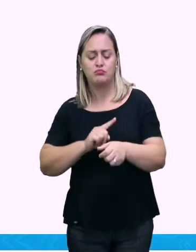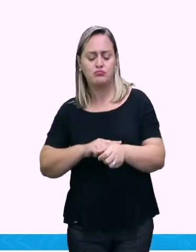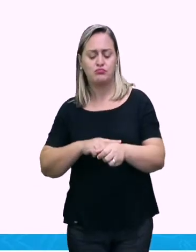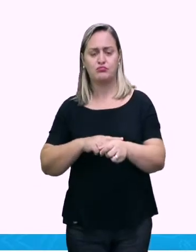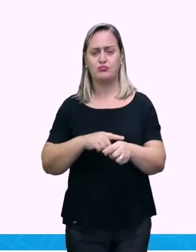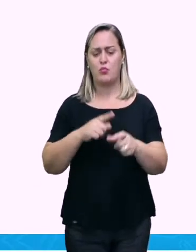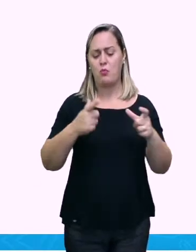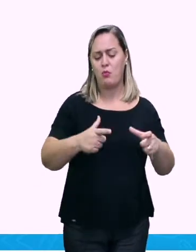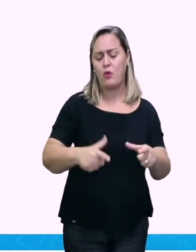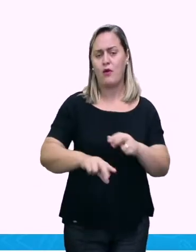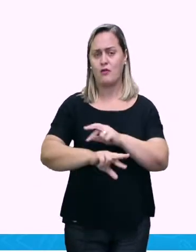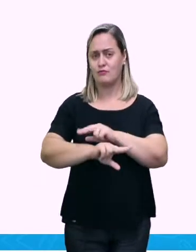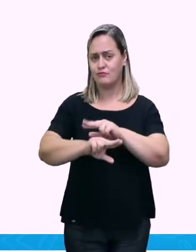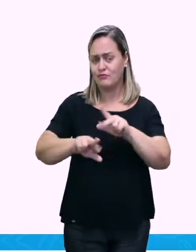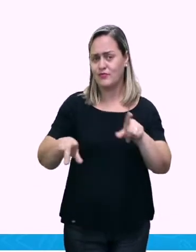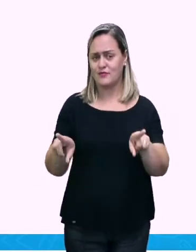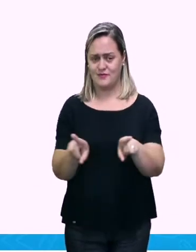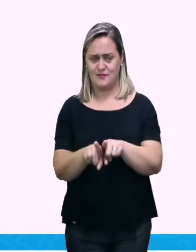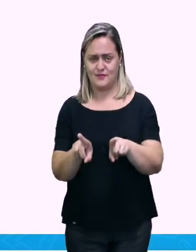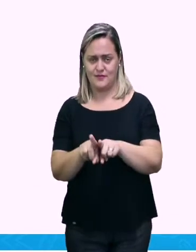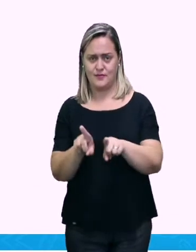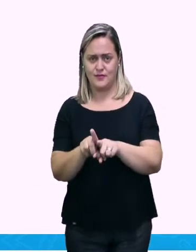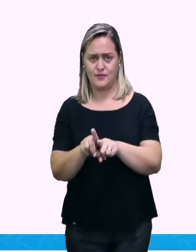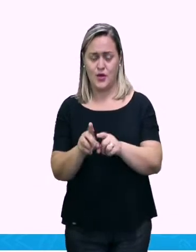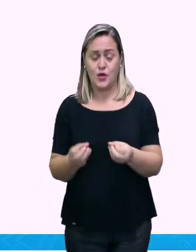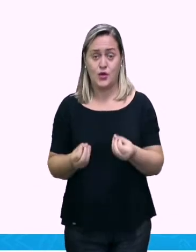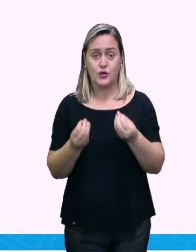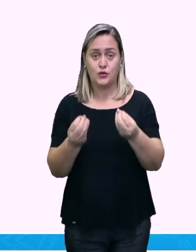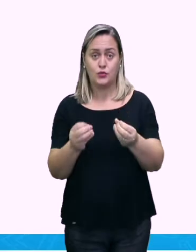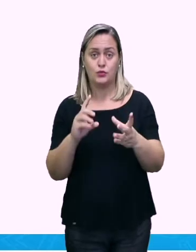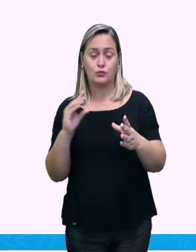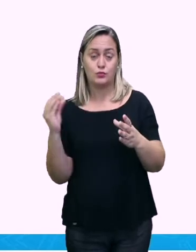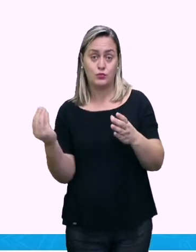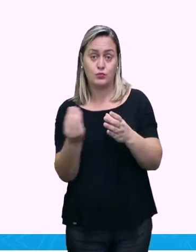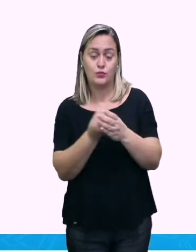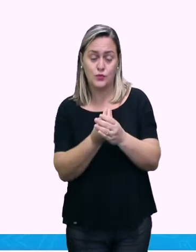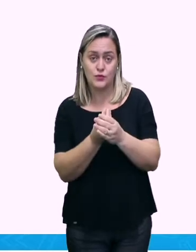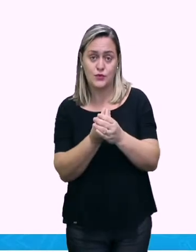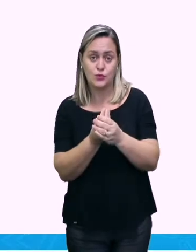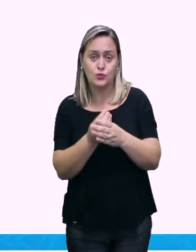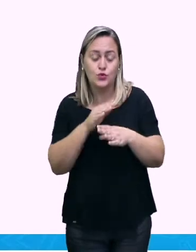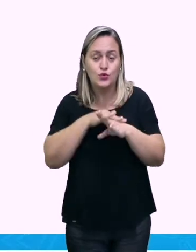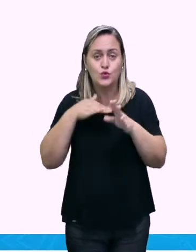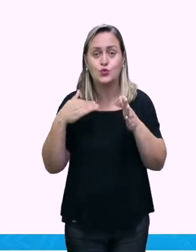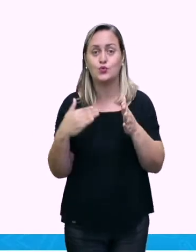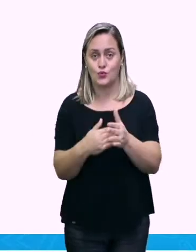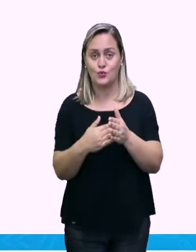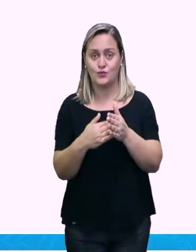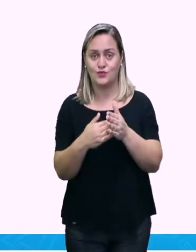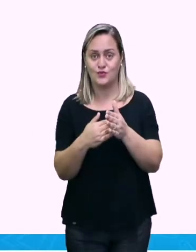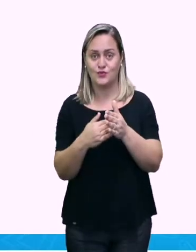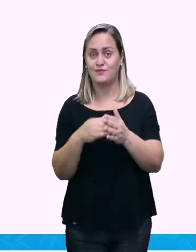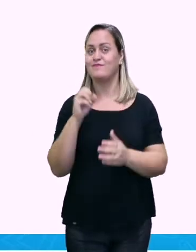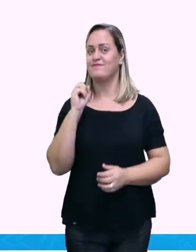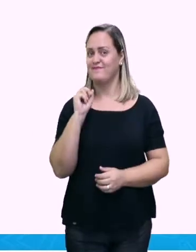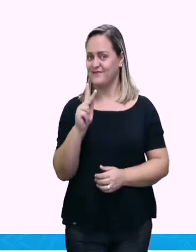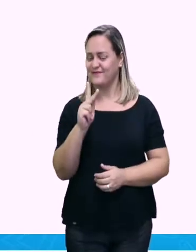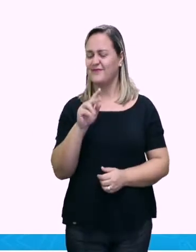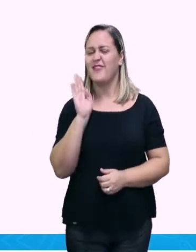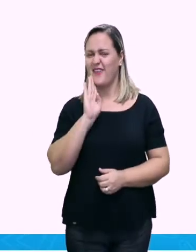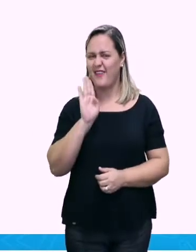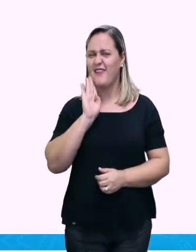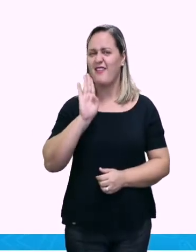tempos e espaços, garantindo a inclusão e a participação de todos. Legal, né?